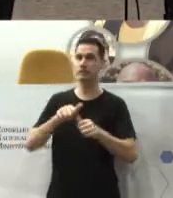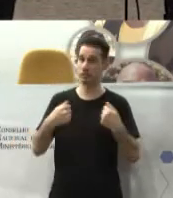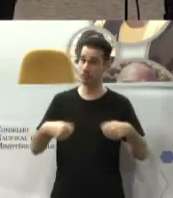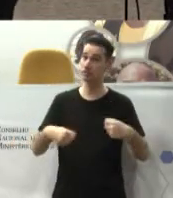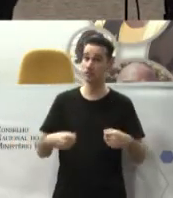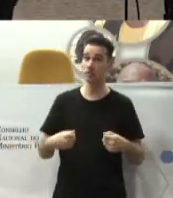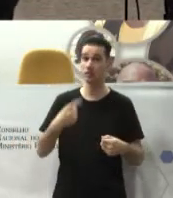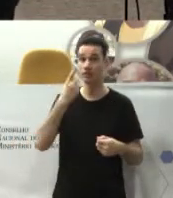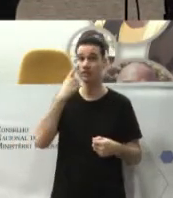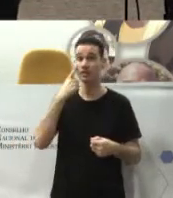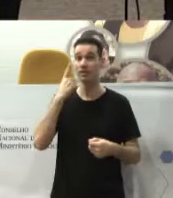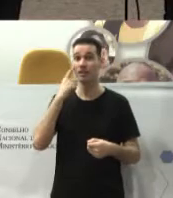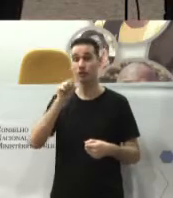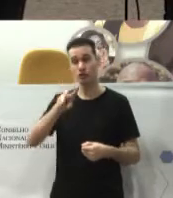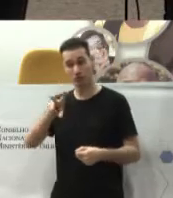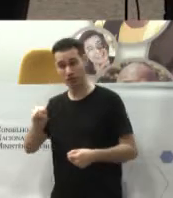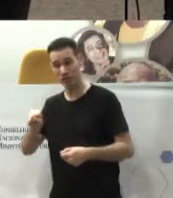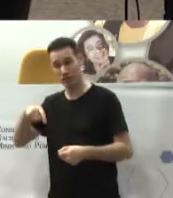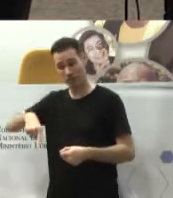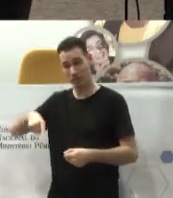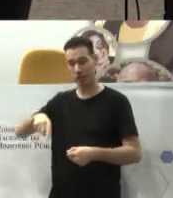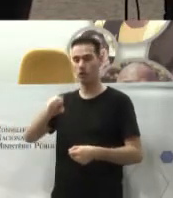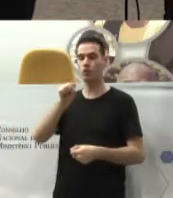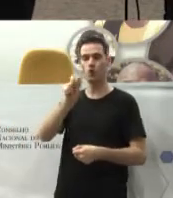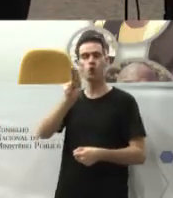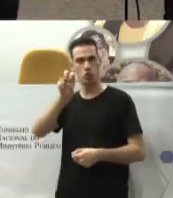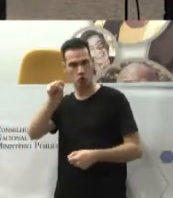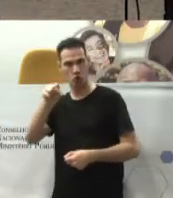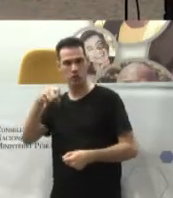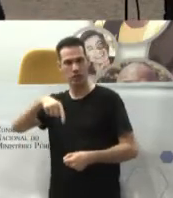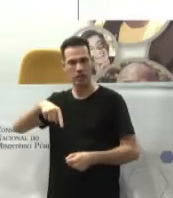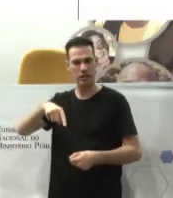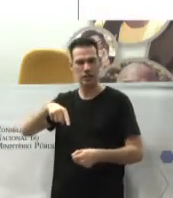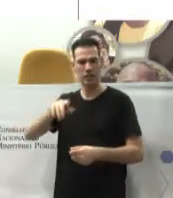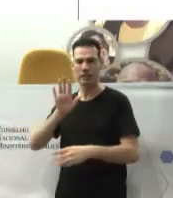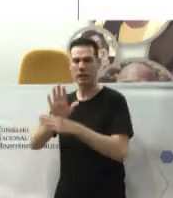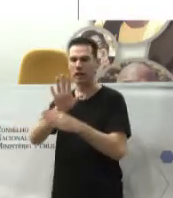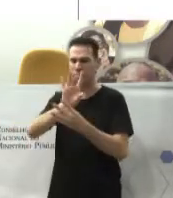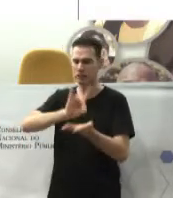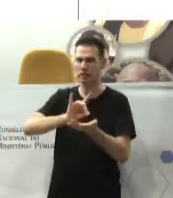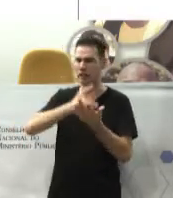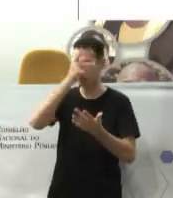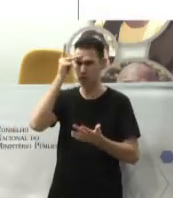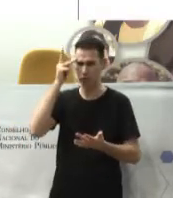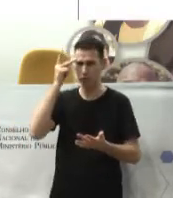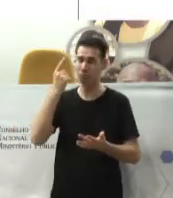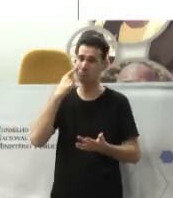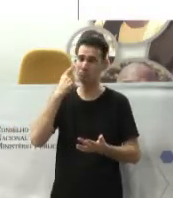usuário quanto o sistema que for demandado fora daquele território.